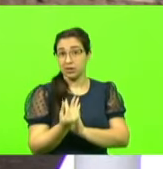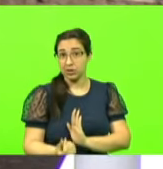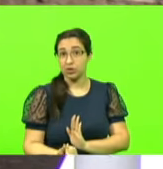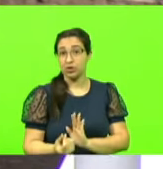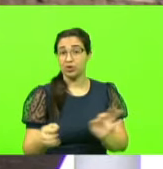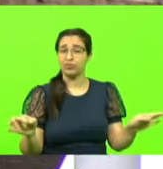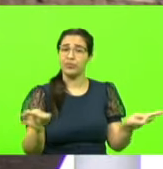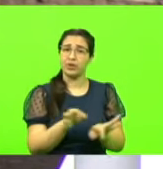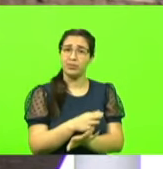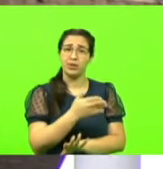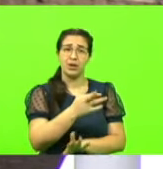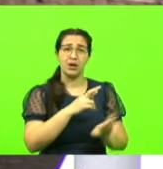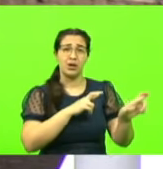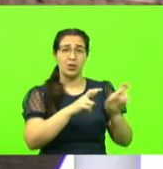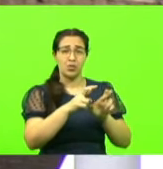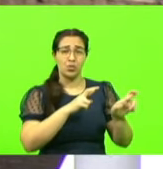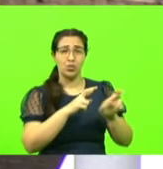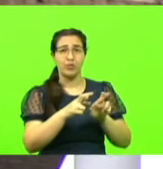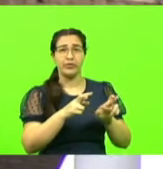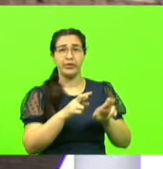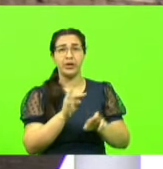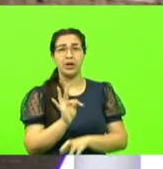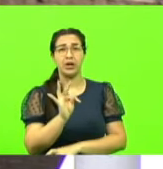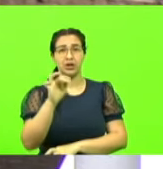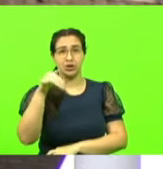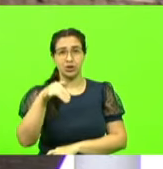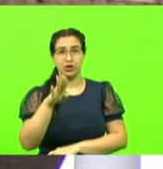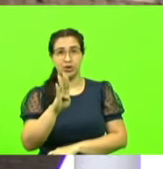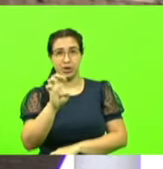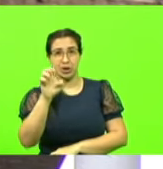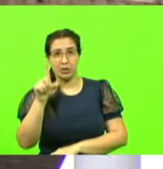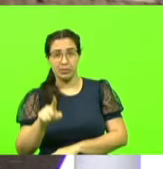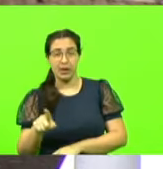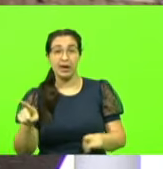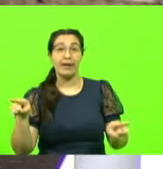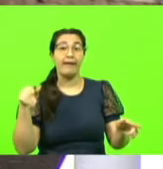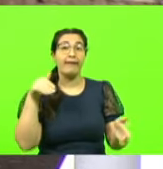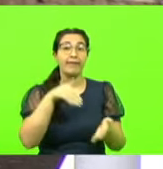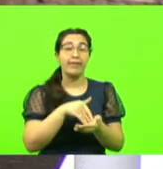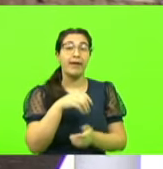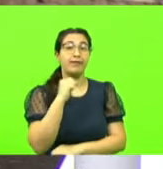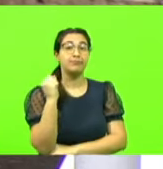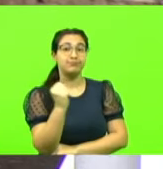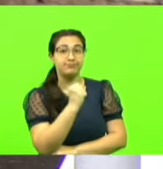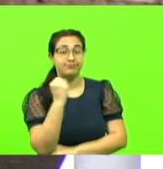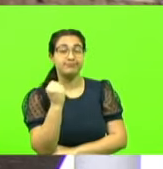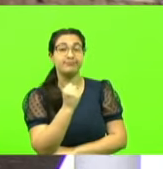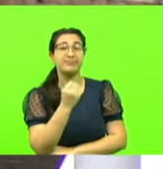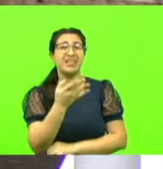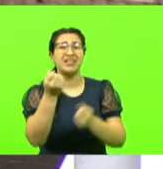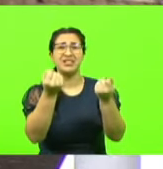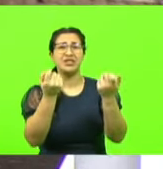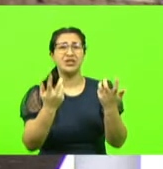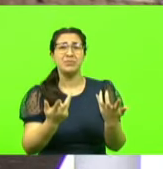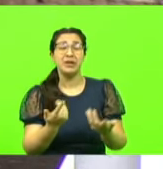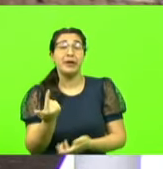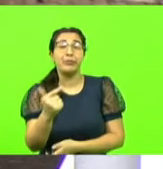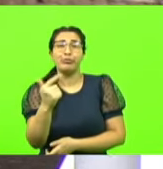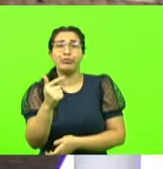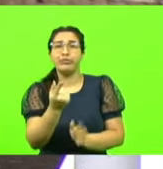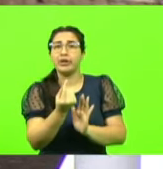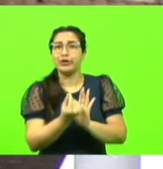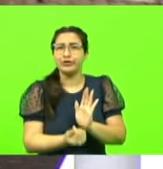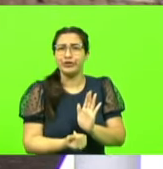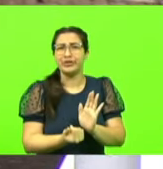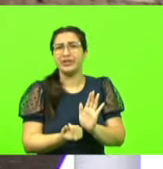da 285, ligando o Timbé do Sul até o Rio Grande do Sul, porque eles disseram também que não tinham mais dinheiro, não tinha